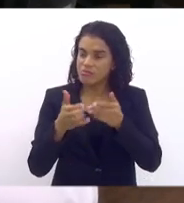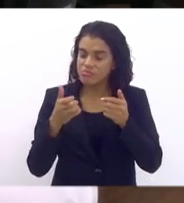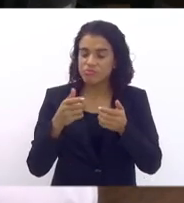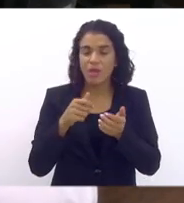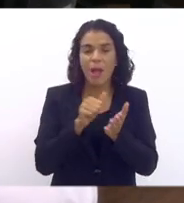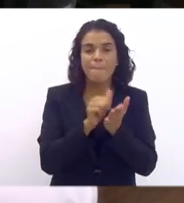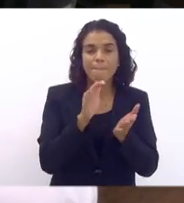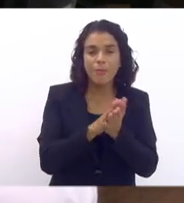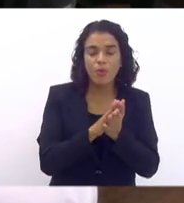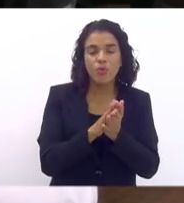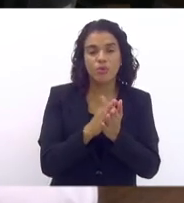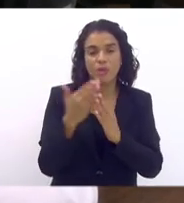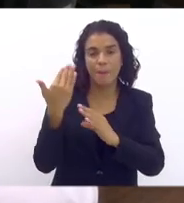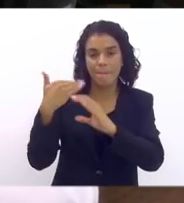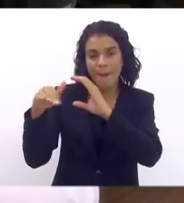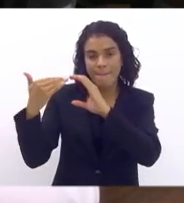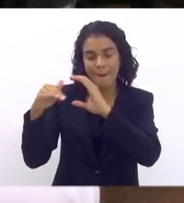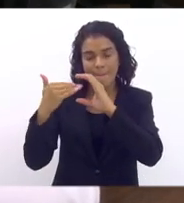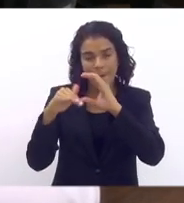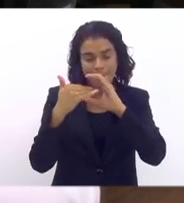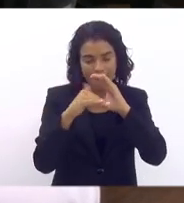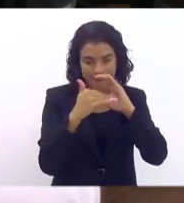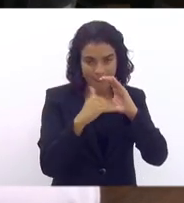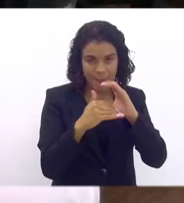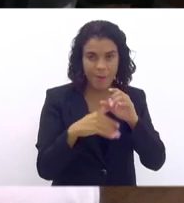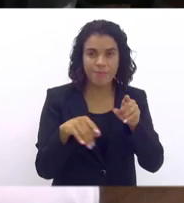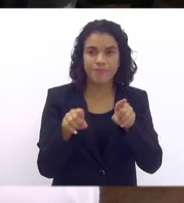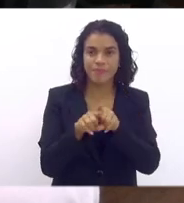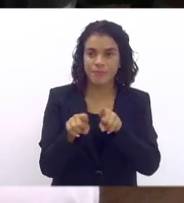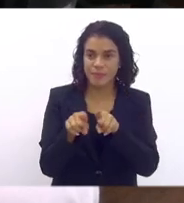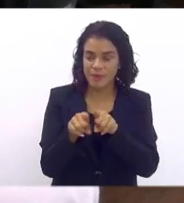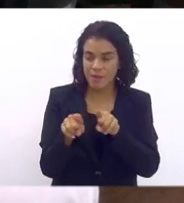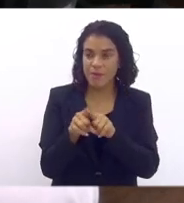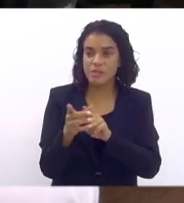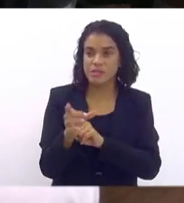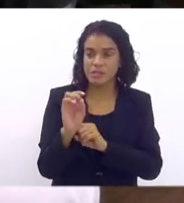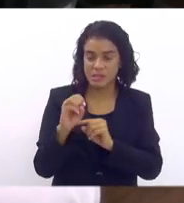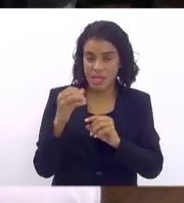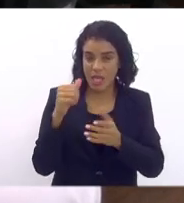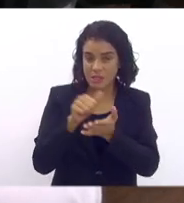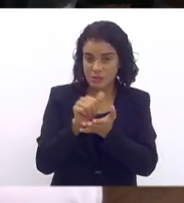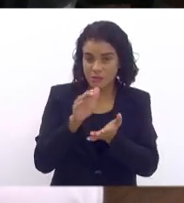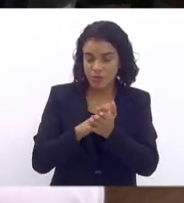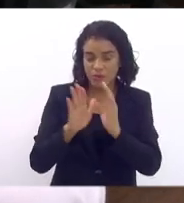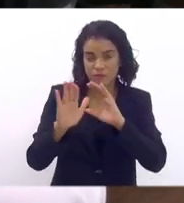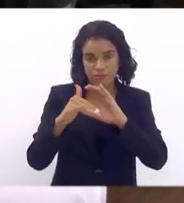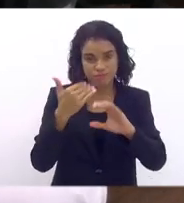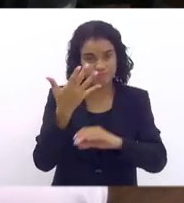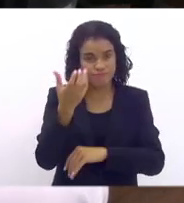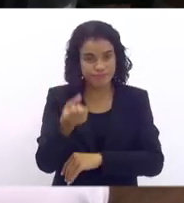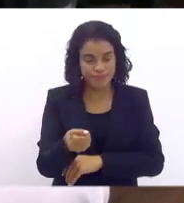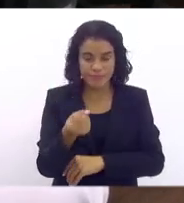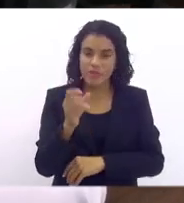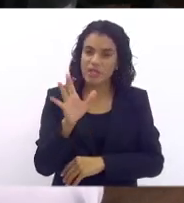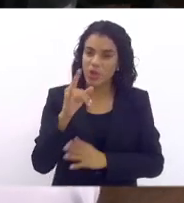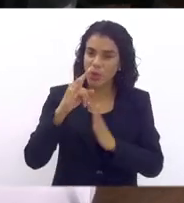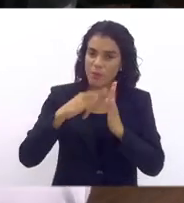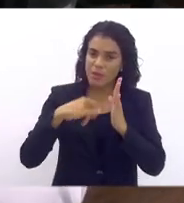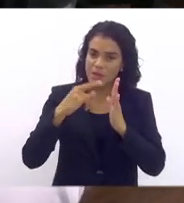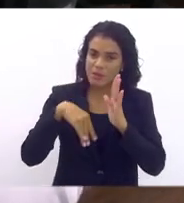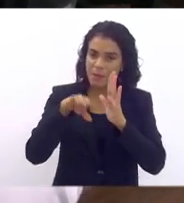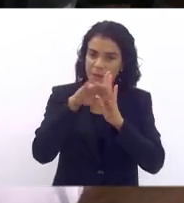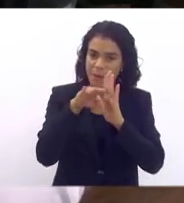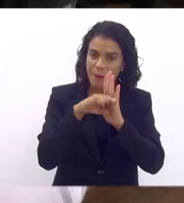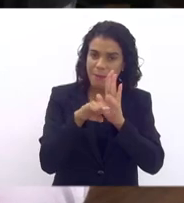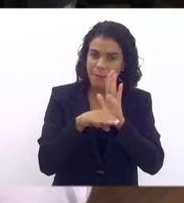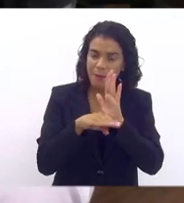emitidas Tá certo Quais foram as as aplic for receb nós já solicitamos através da CPI essa documentação